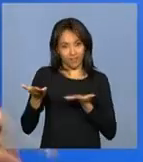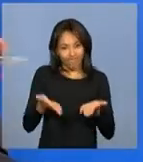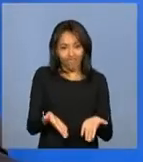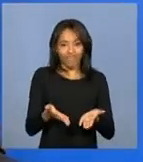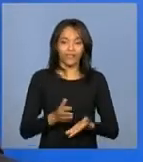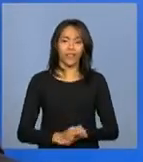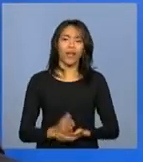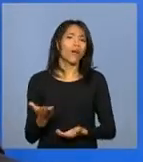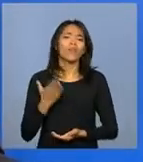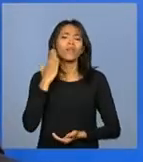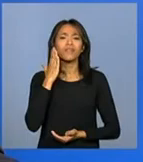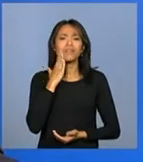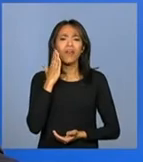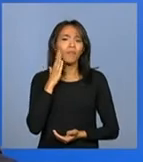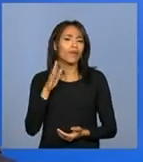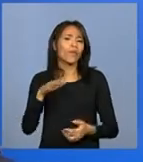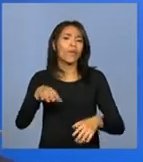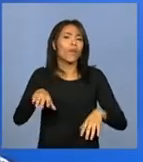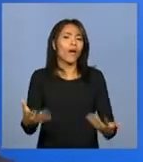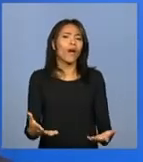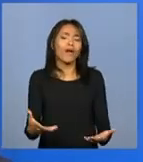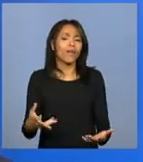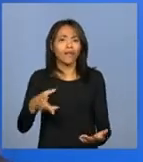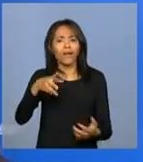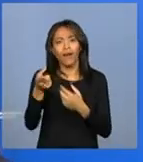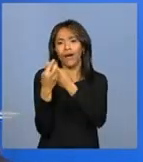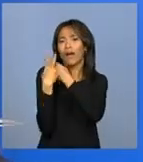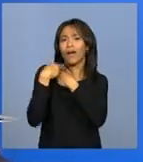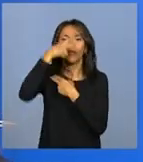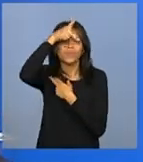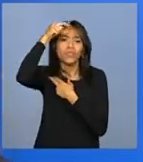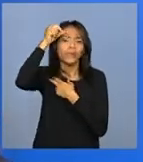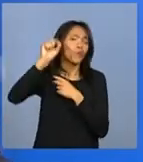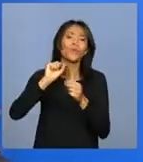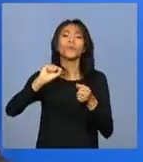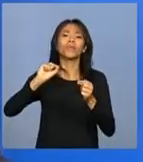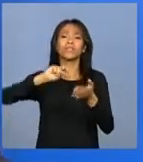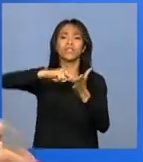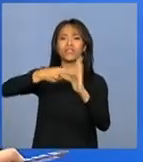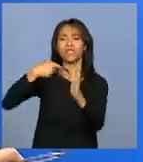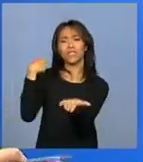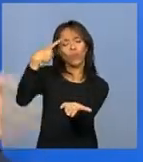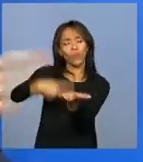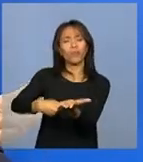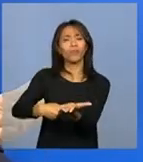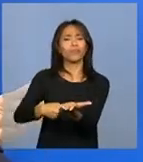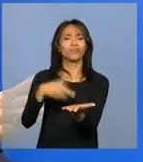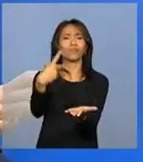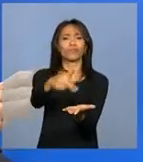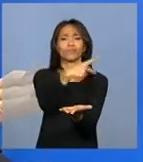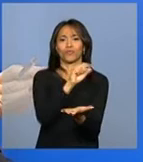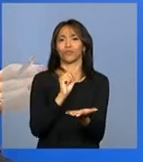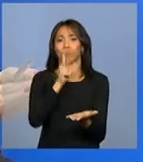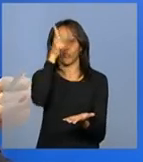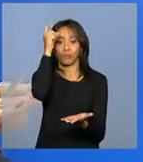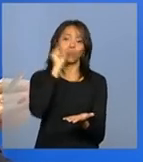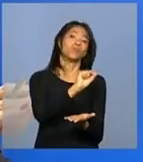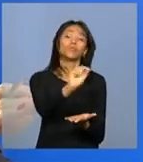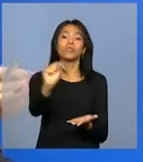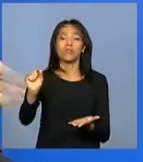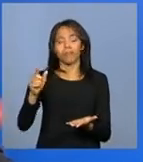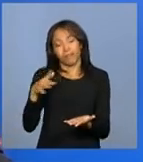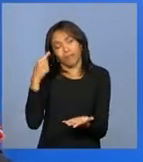agora eu quero saber o lado do município não é o que que significa essa pactuação para os municípios principalmente se você